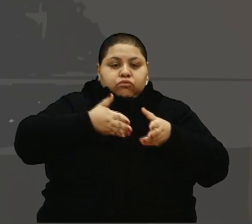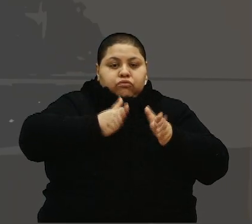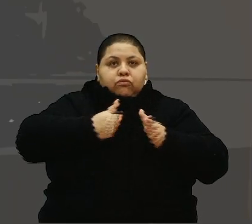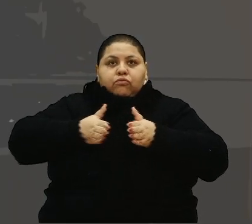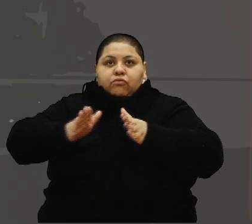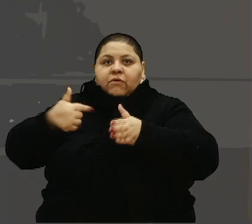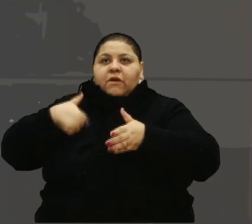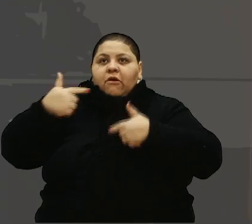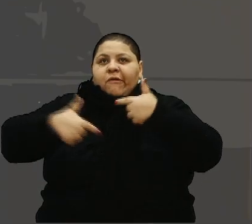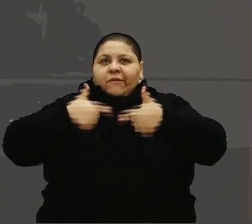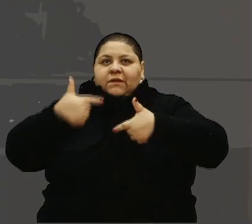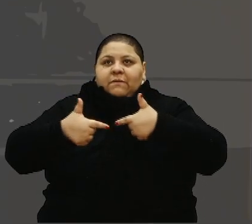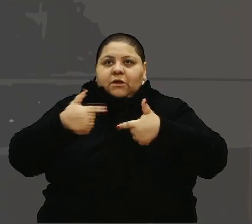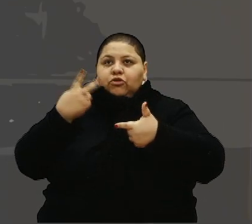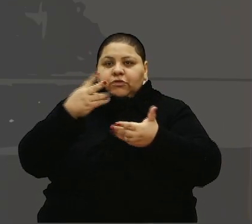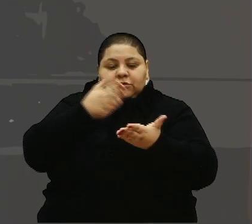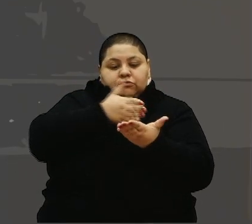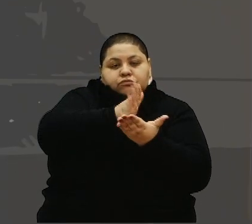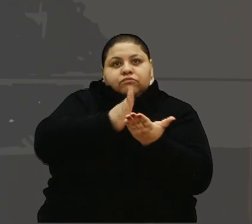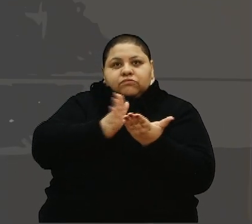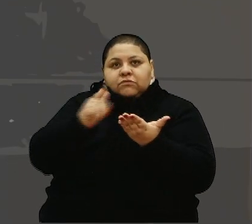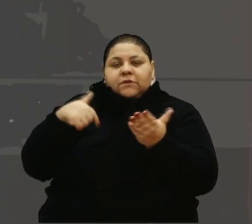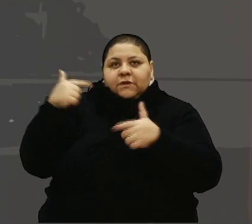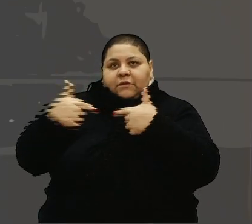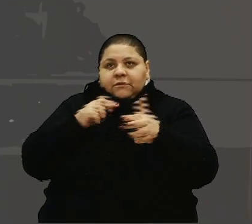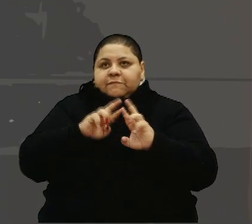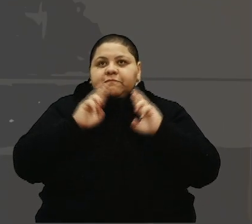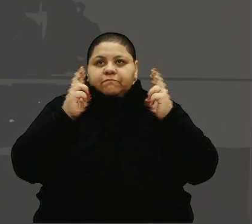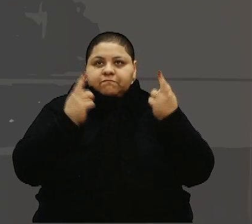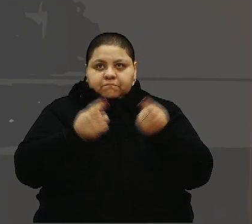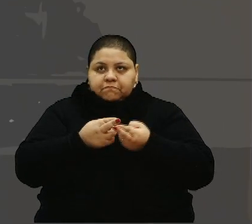muito aqui nas sessões.